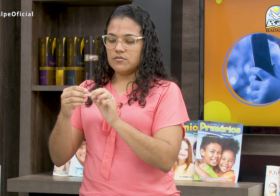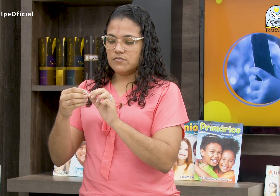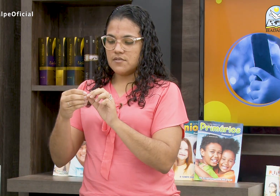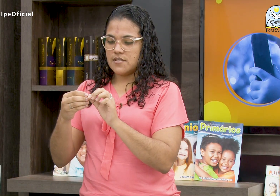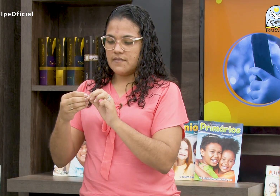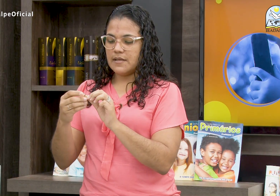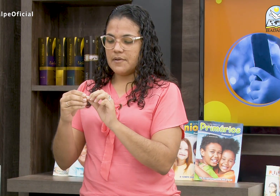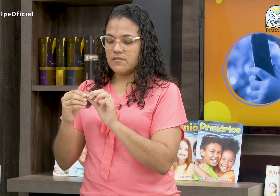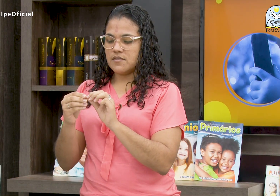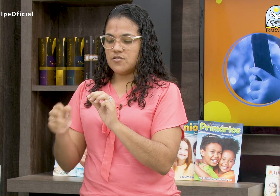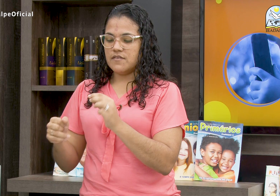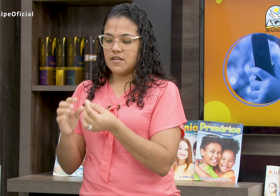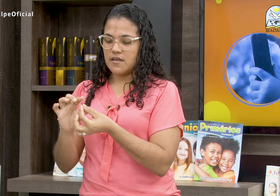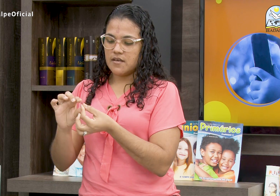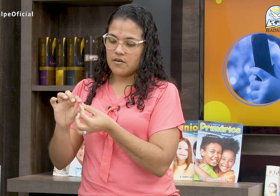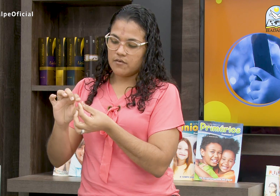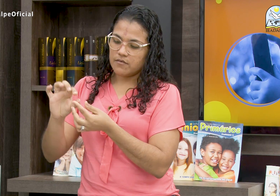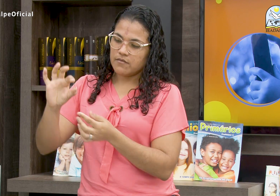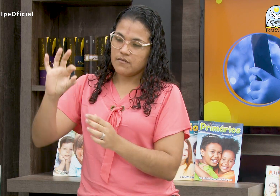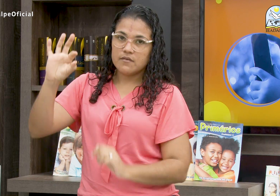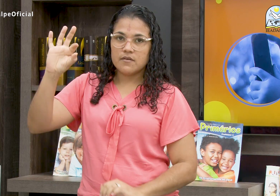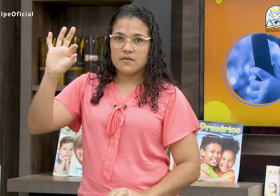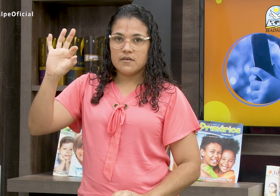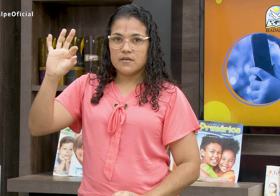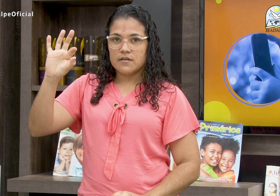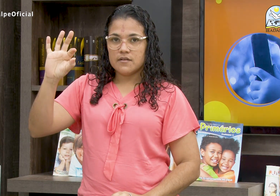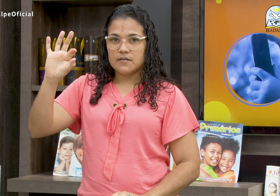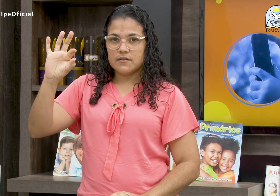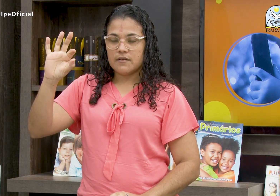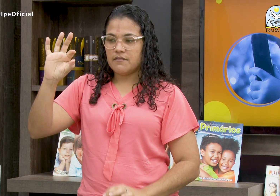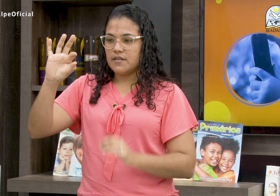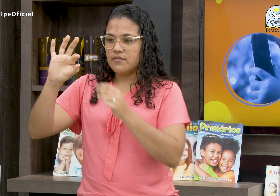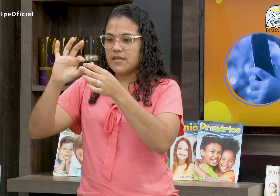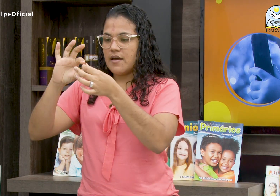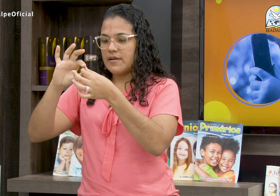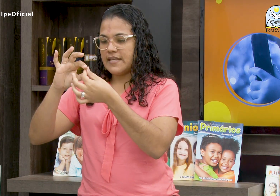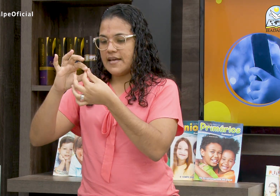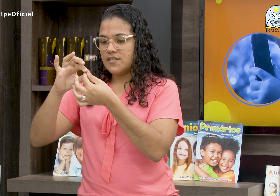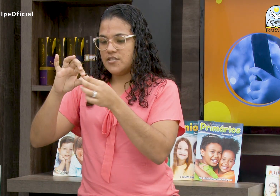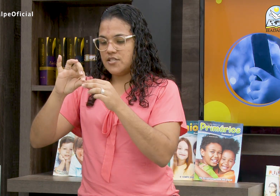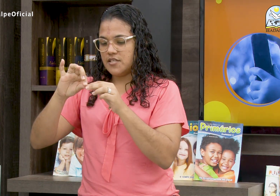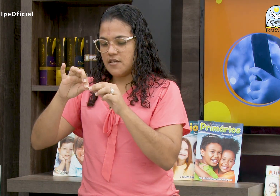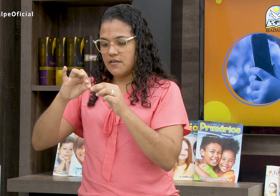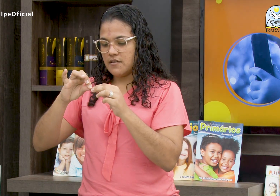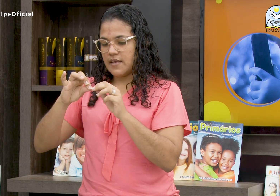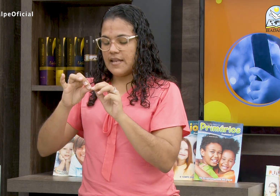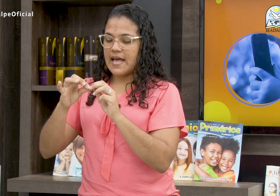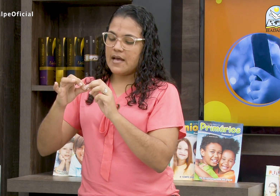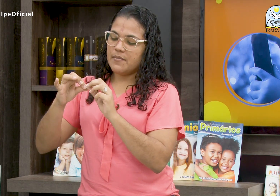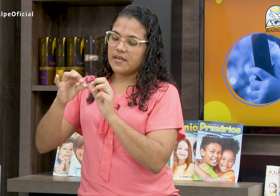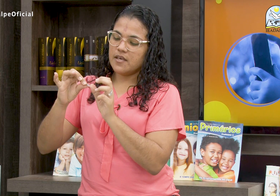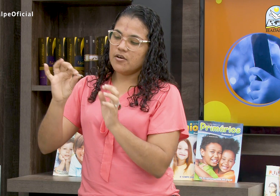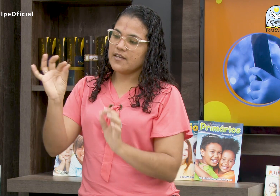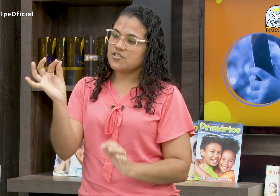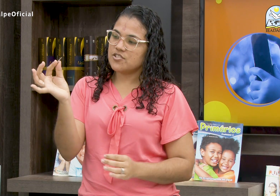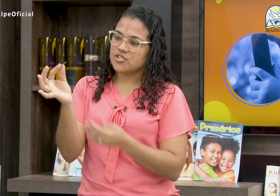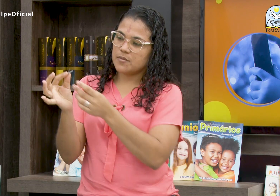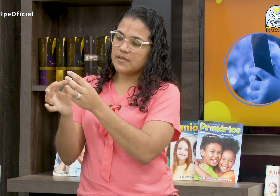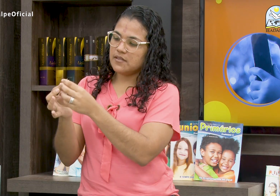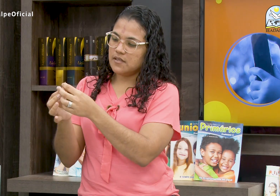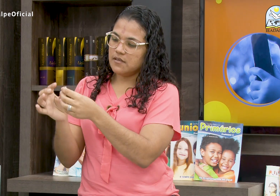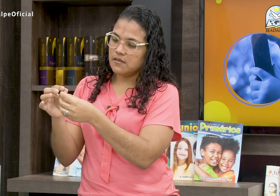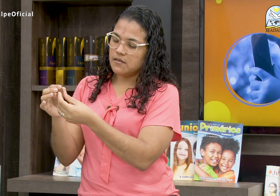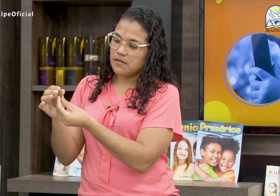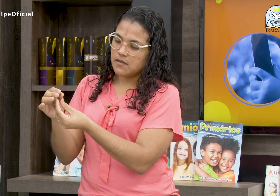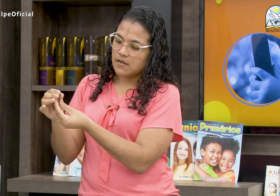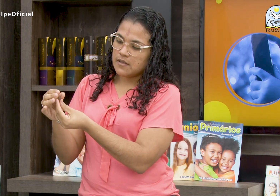ó. Não sei se vai dar para vocês verem aí, ó. Tá vendo? Que é uma tarraxinha que ela abre aqui, ó, que a gente chama